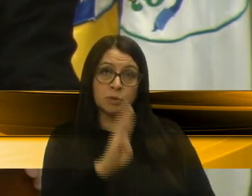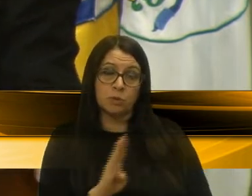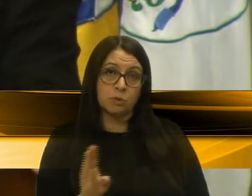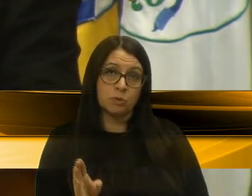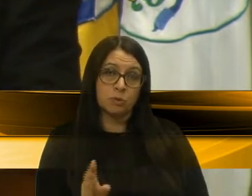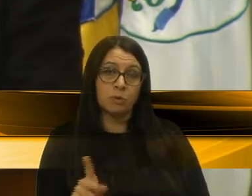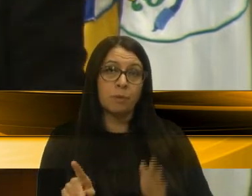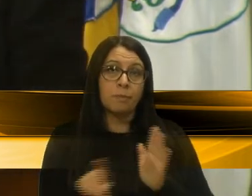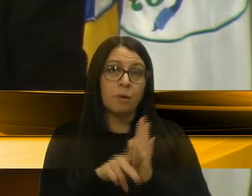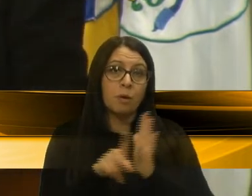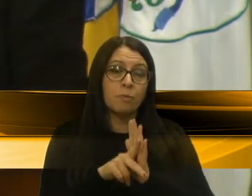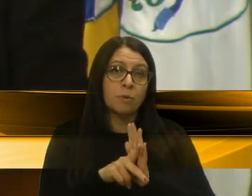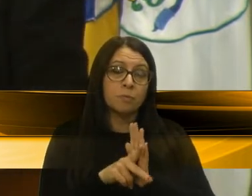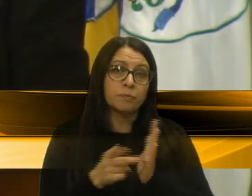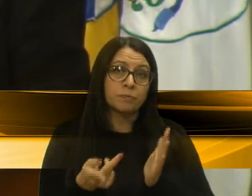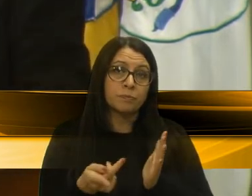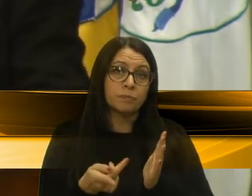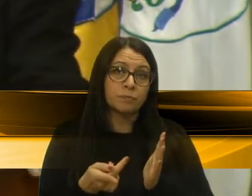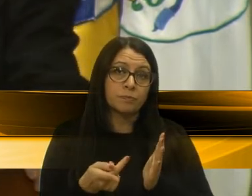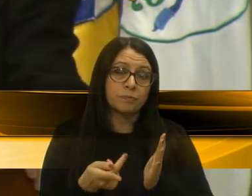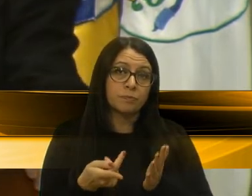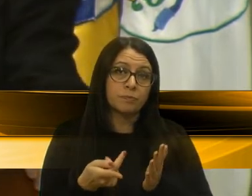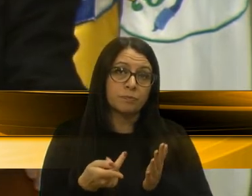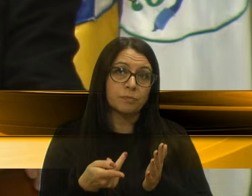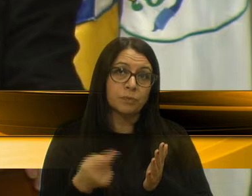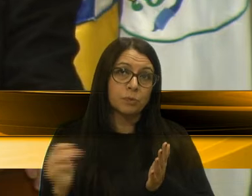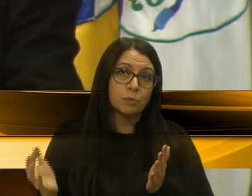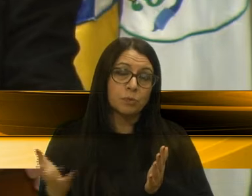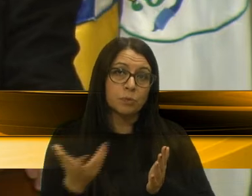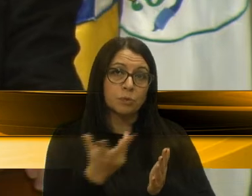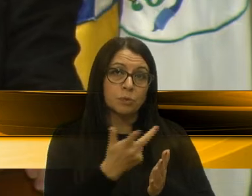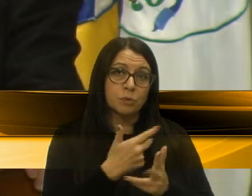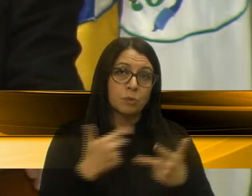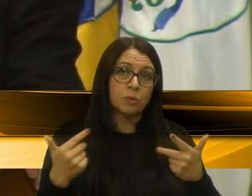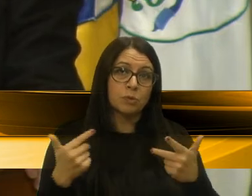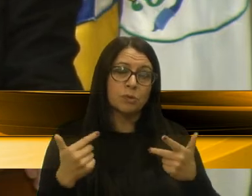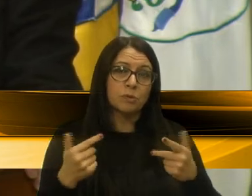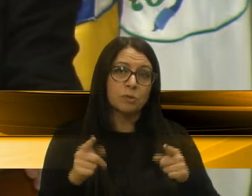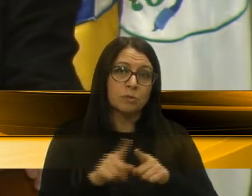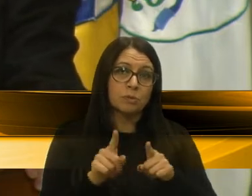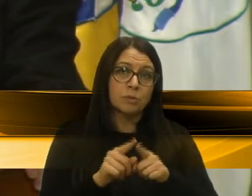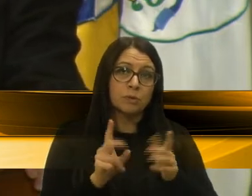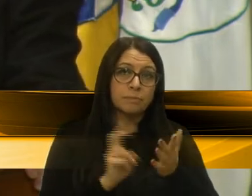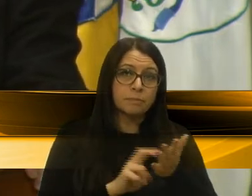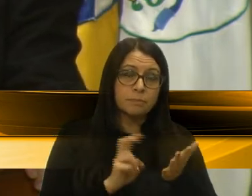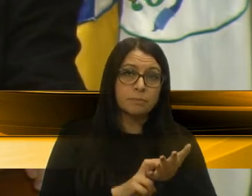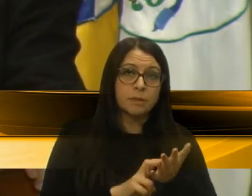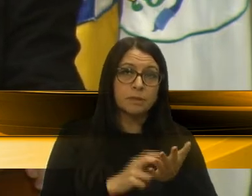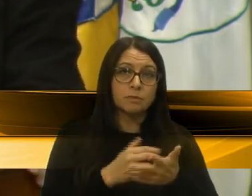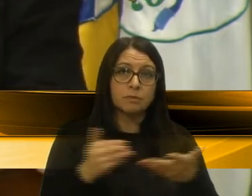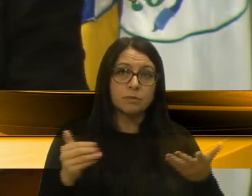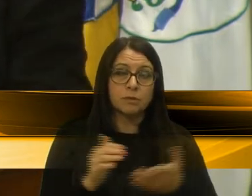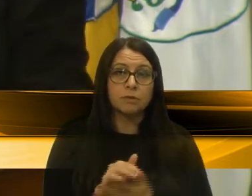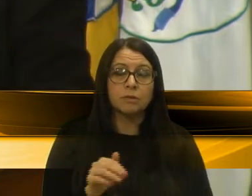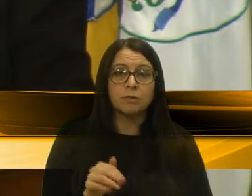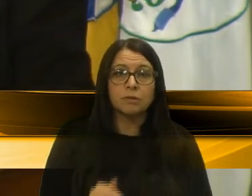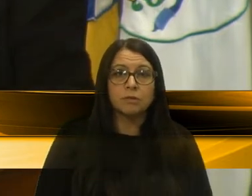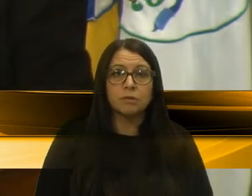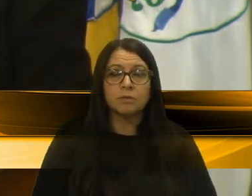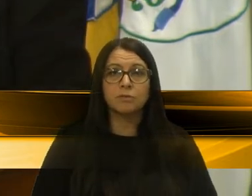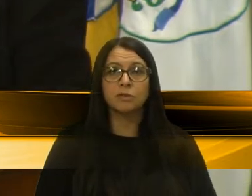são proprietárias de praticamente todos os meios de produção, bancos e assim por diante.